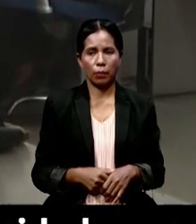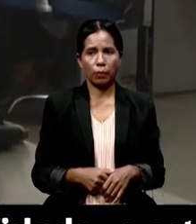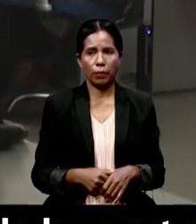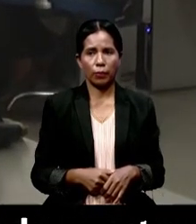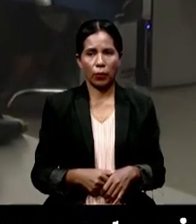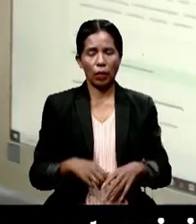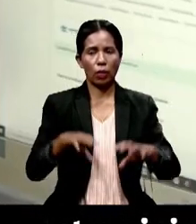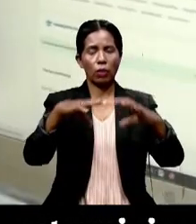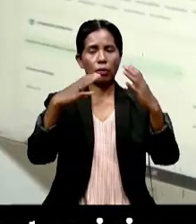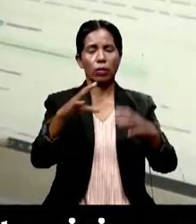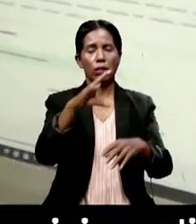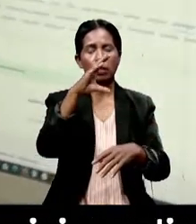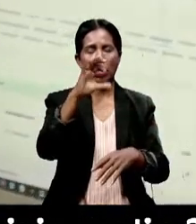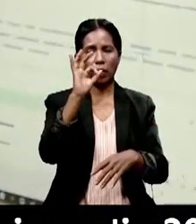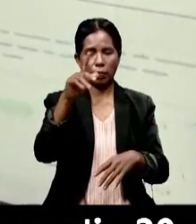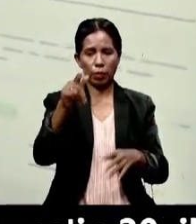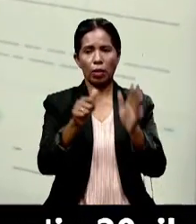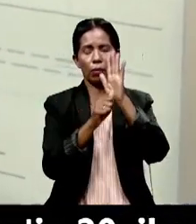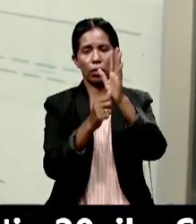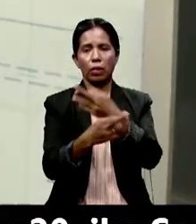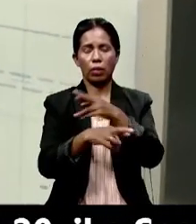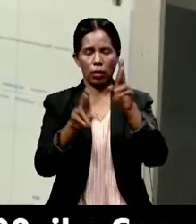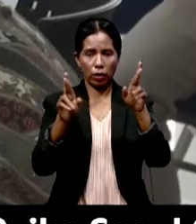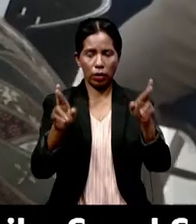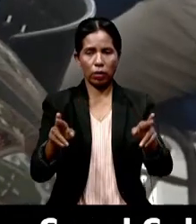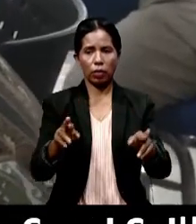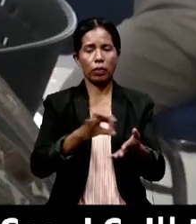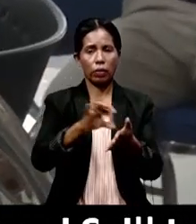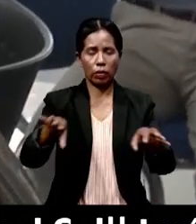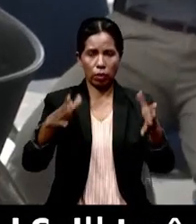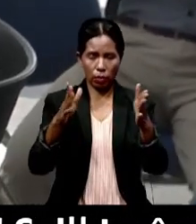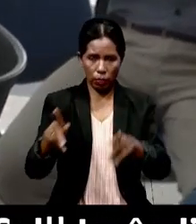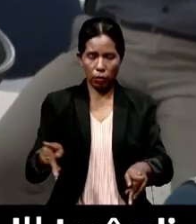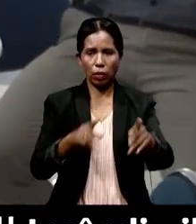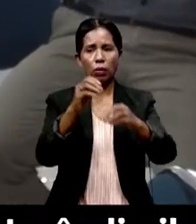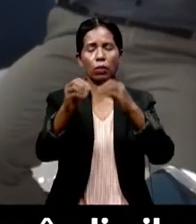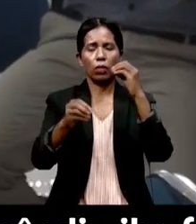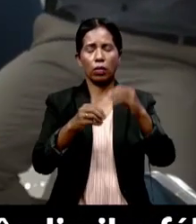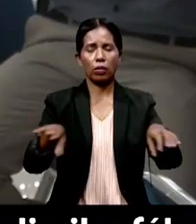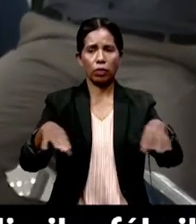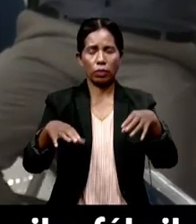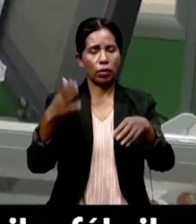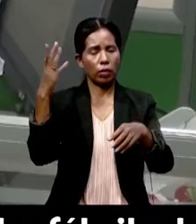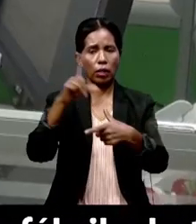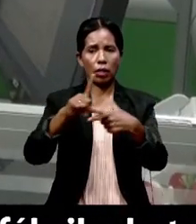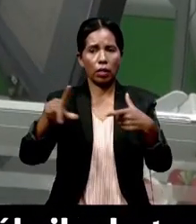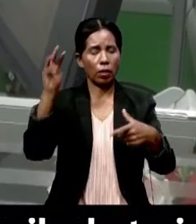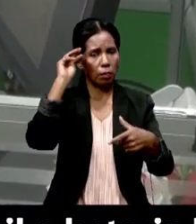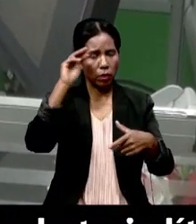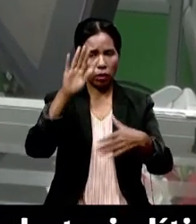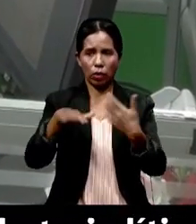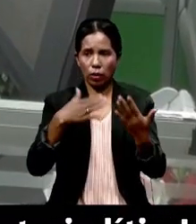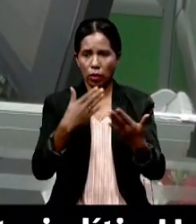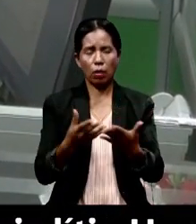Rafon Comissão Função Pública apresenta resultado diagnóstico funcionário público com a força, trabalho e a linha ministeriais